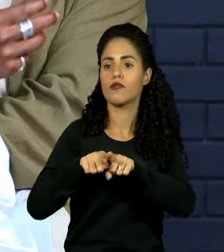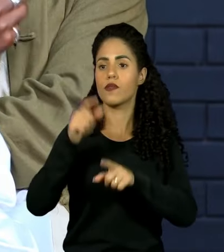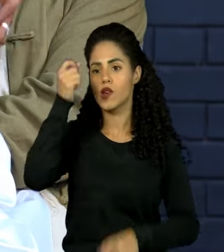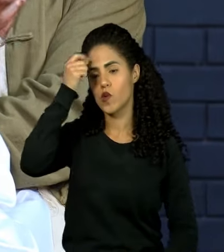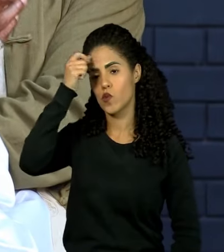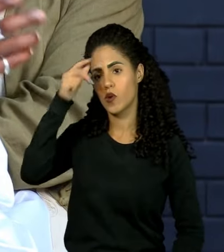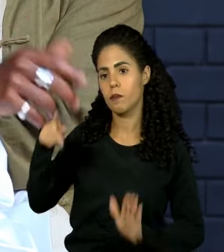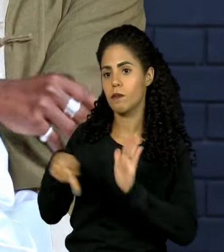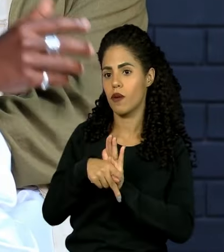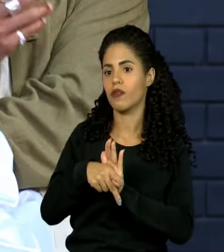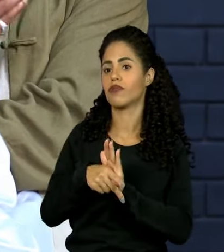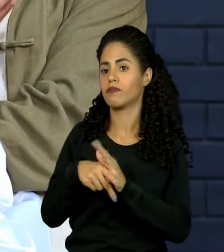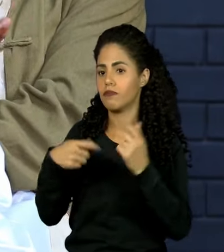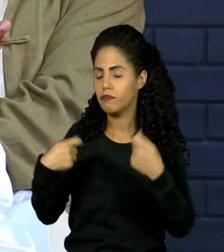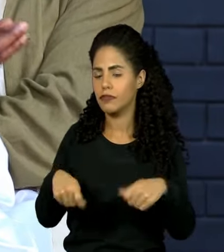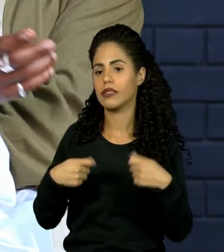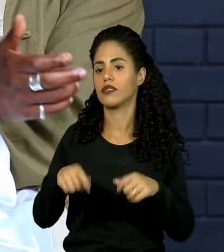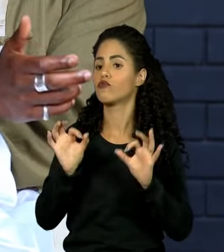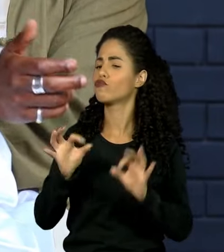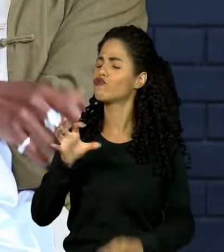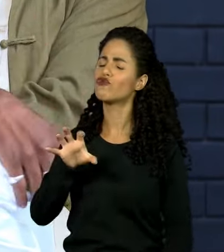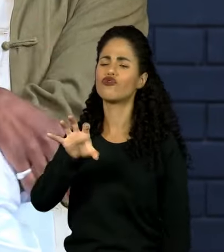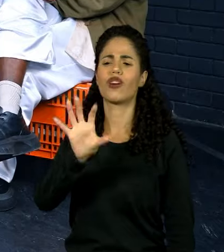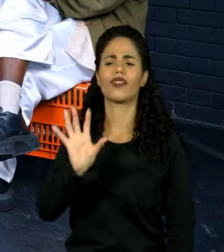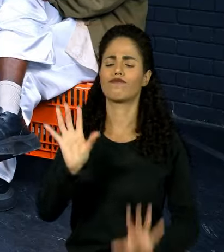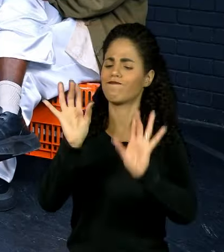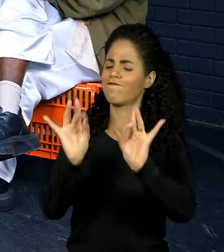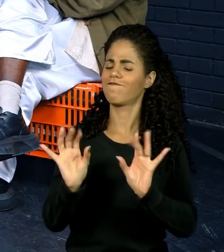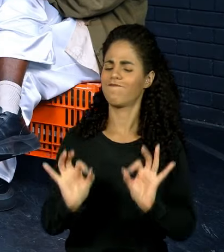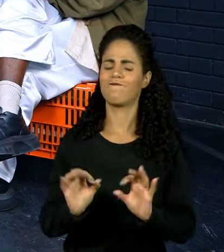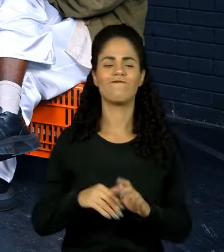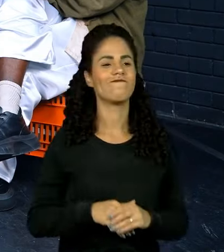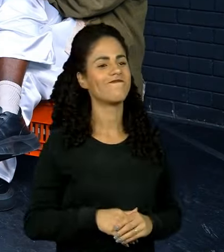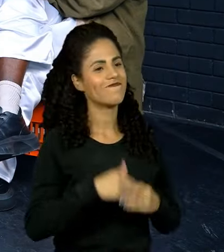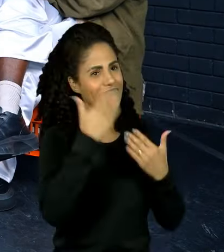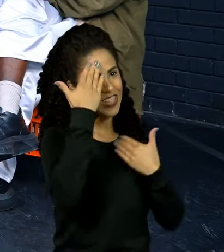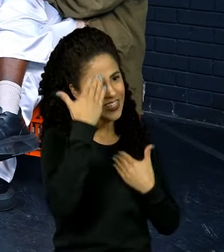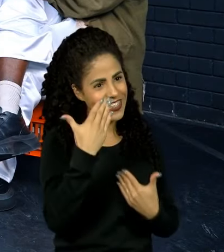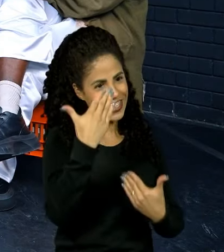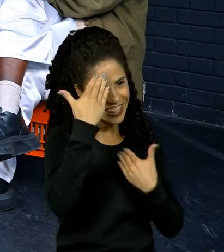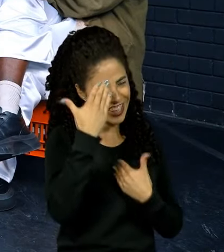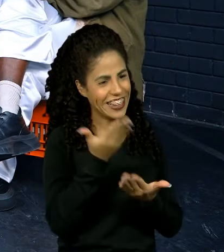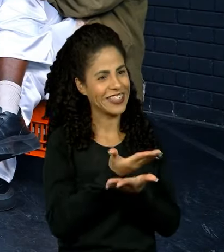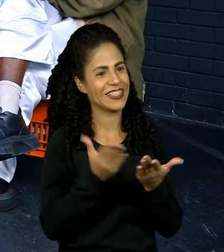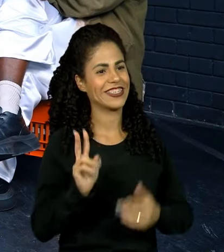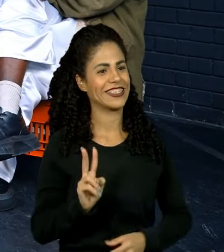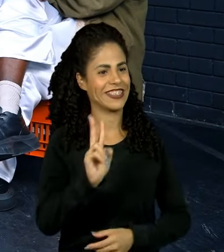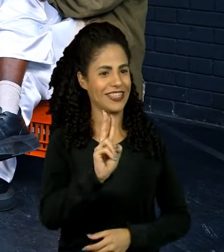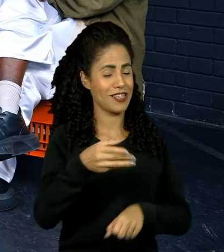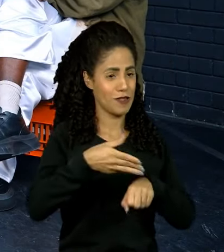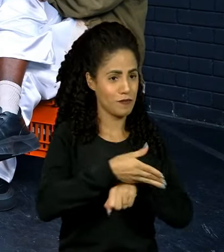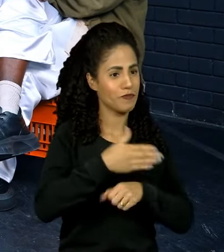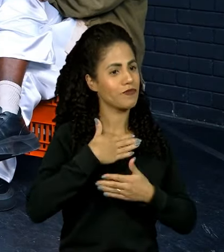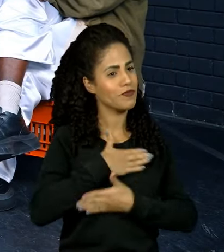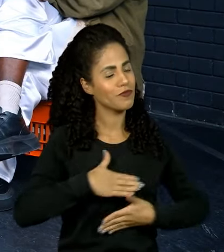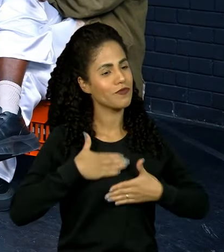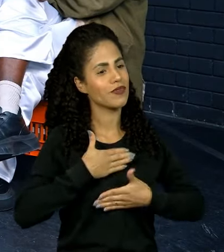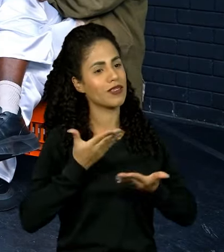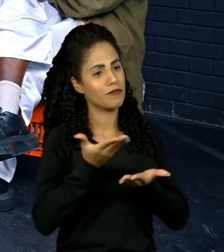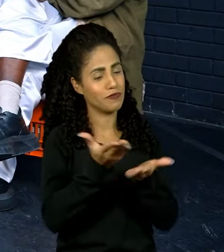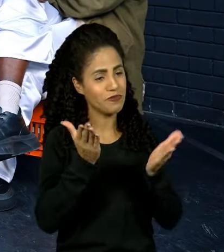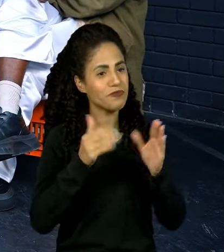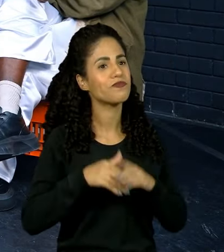cultura sem filtro do jeito que ela é ry black Muito obrigado Gabriela luz muito obrigado uma honra estar aqui com